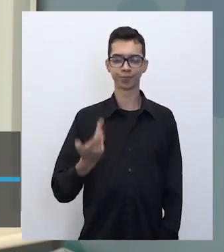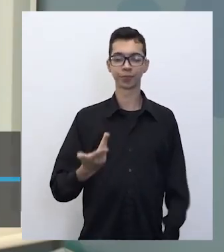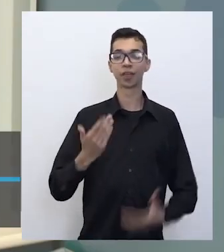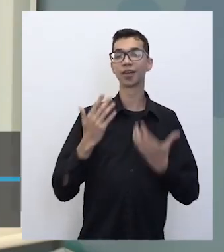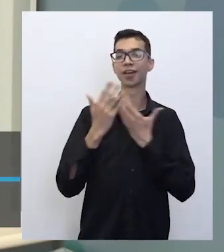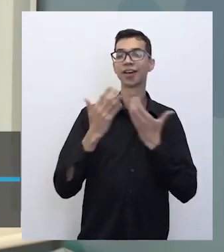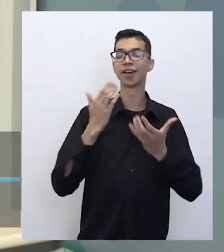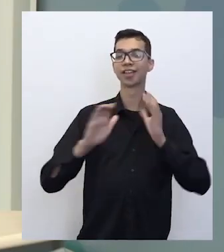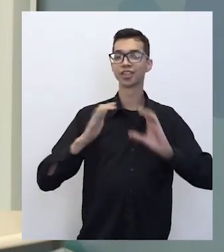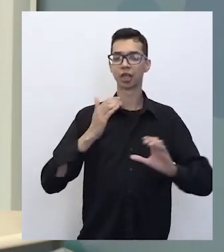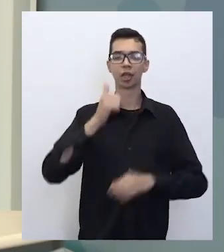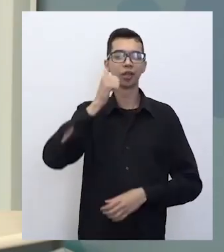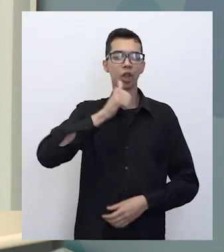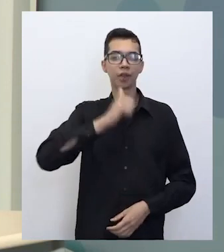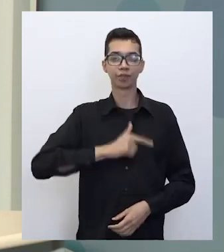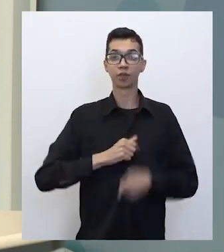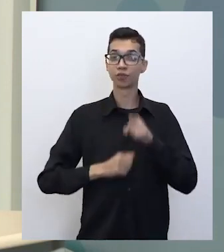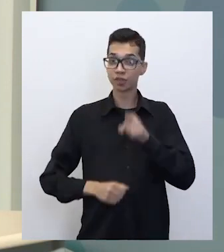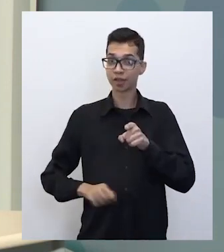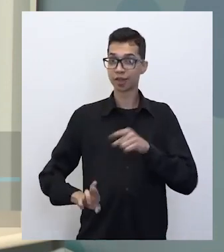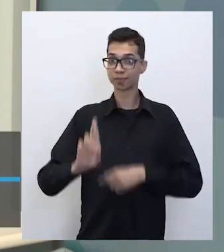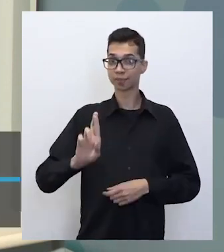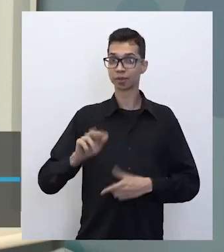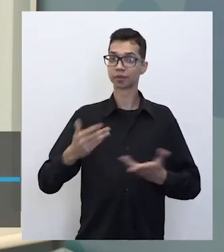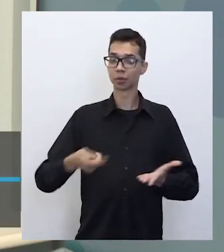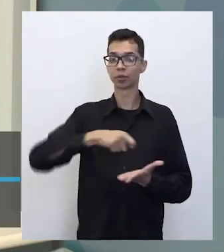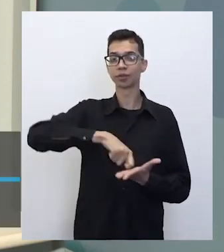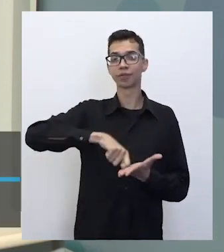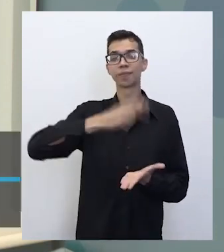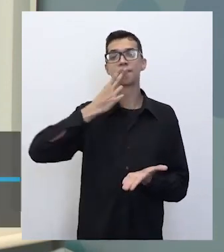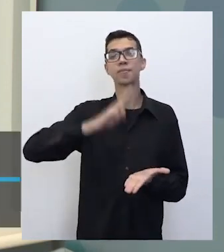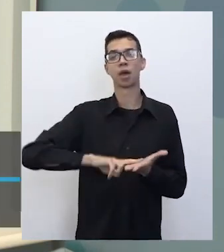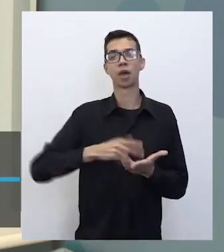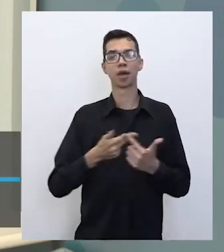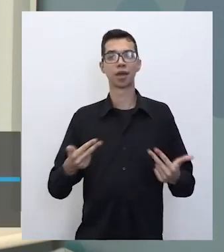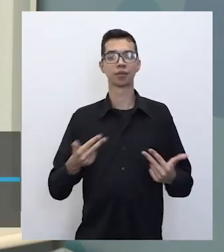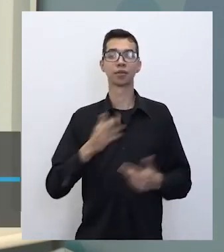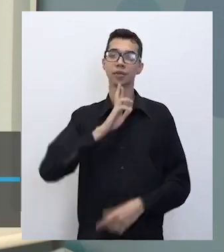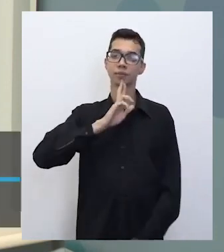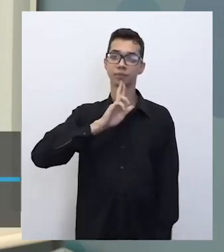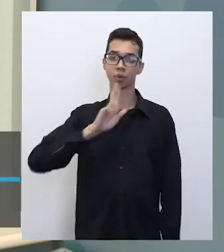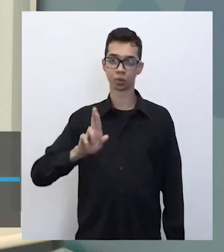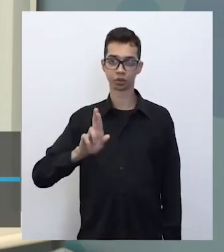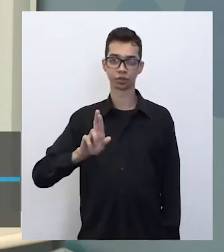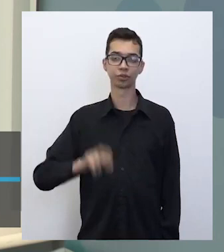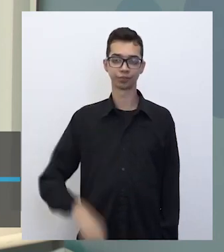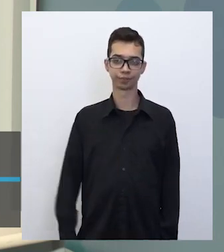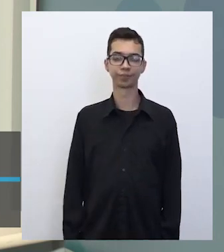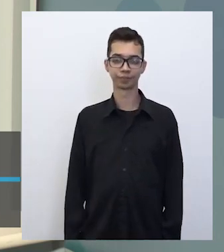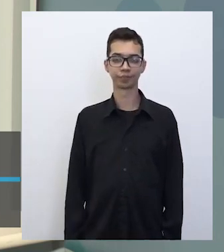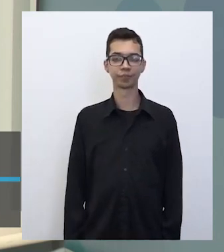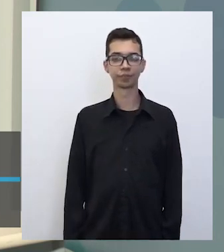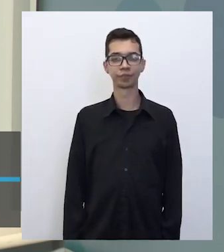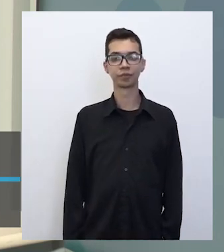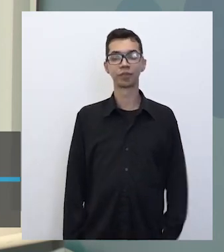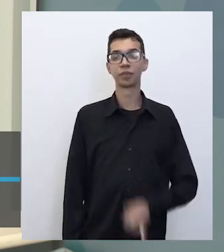é a Dona Feia da história ou representa ela. E escreva um bilhete, uma carta, alguma coisa respondendo ao Garcia de Guilhardi. Cara,